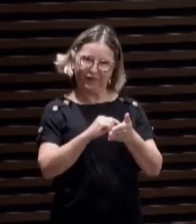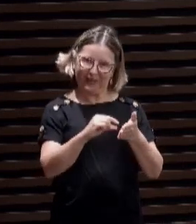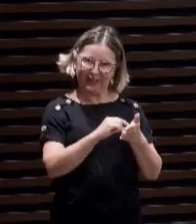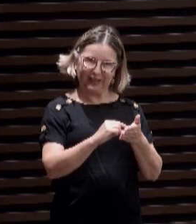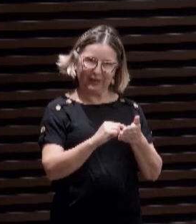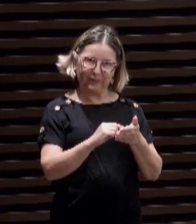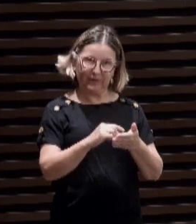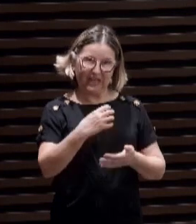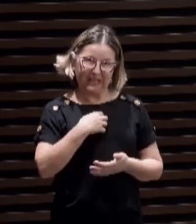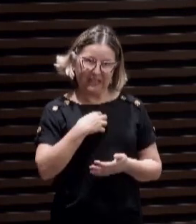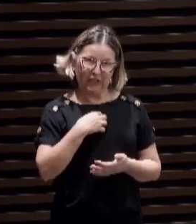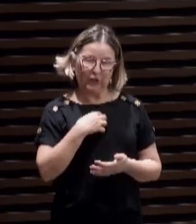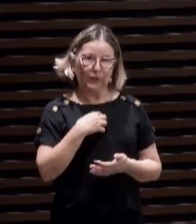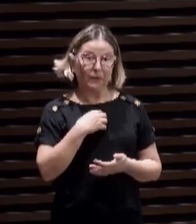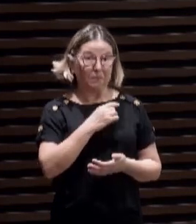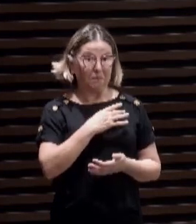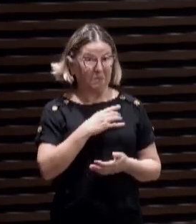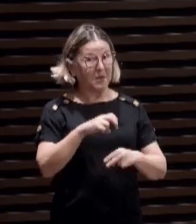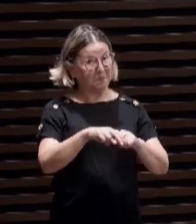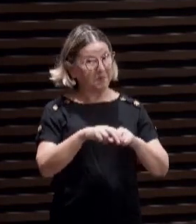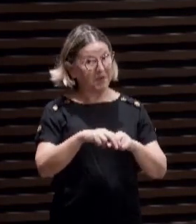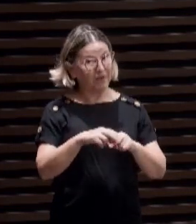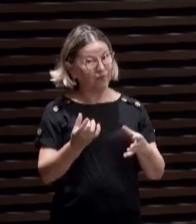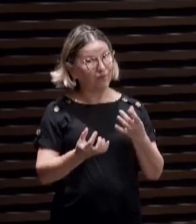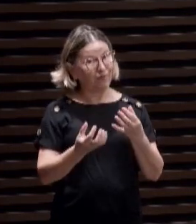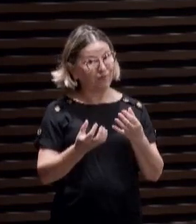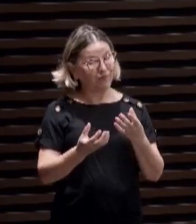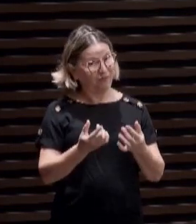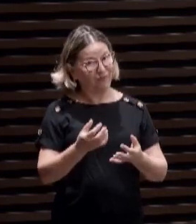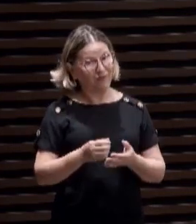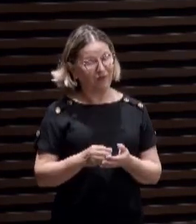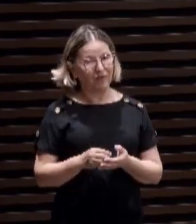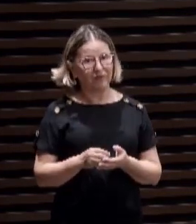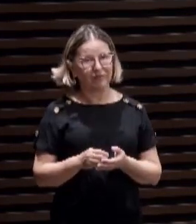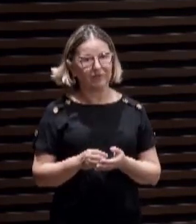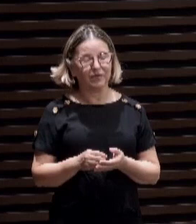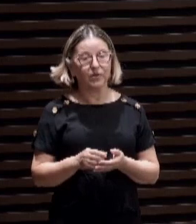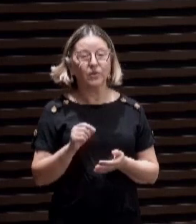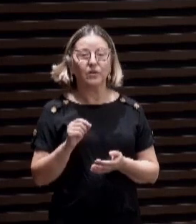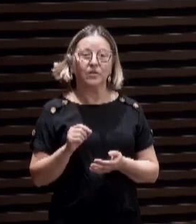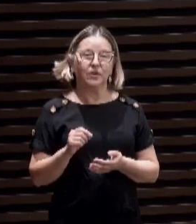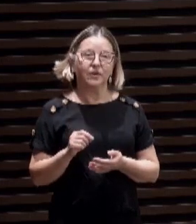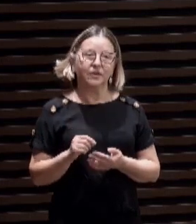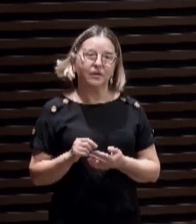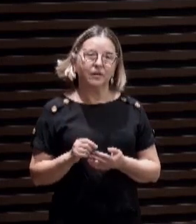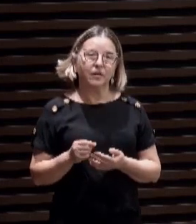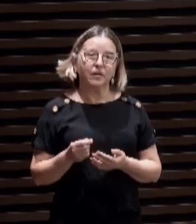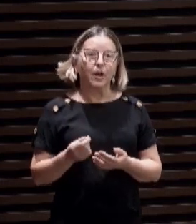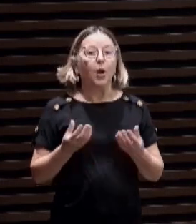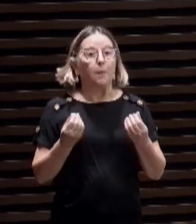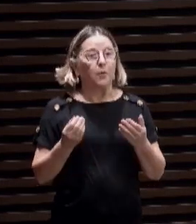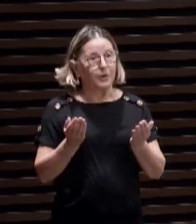como você pode fazer para obter o galardão e seus benefícios, eu quero dizer que muitos